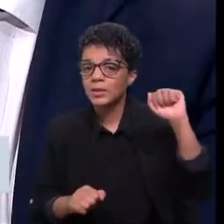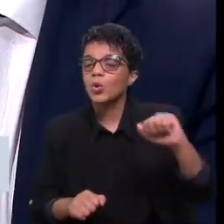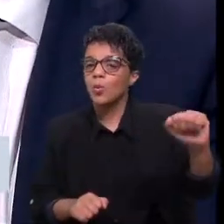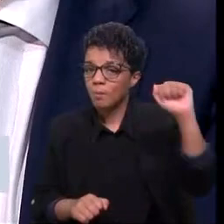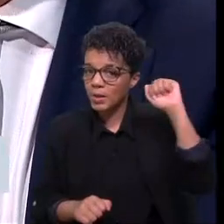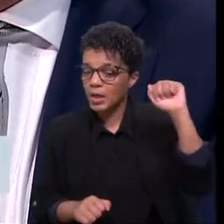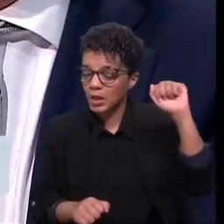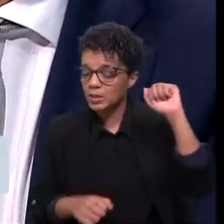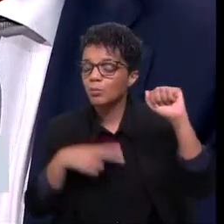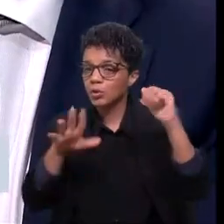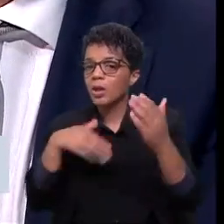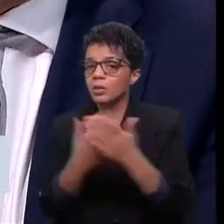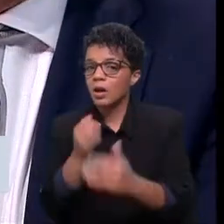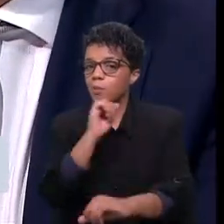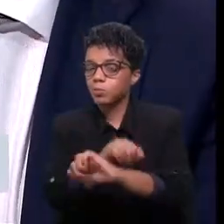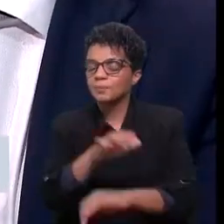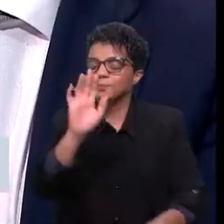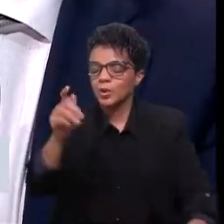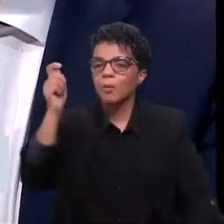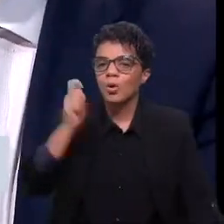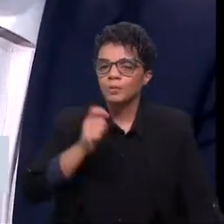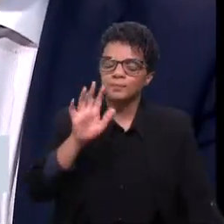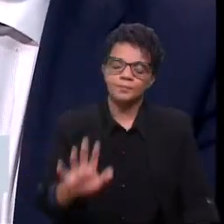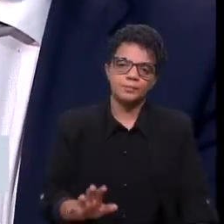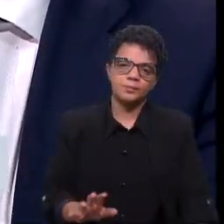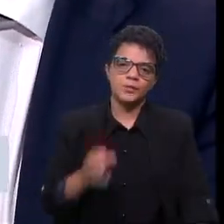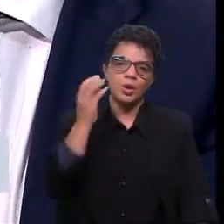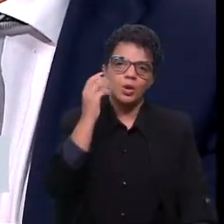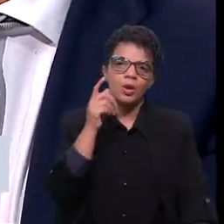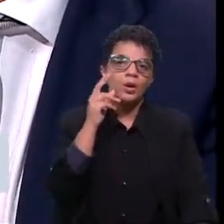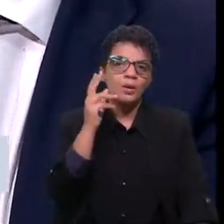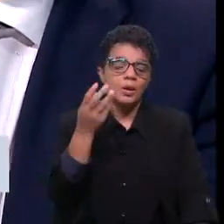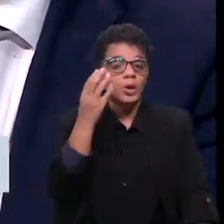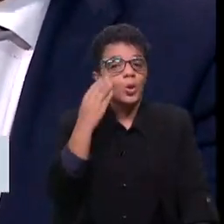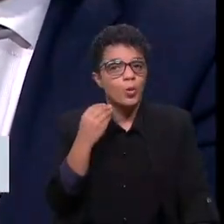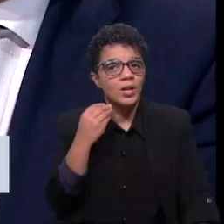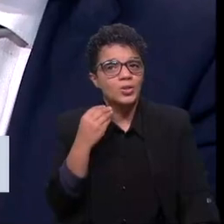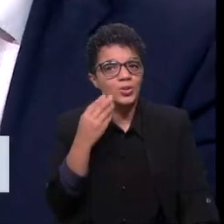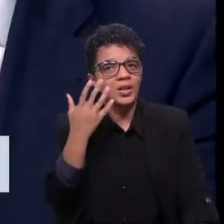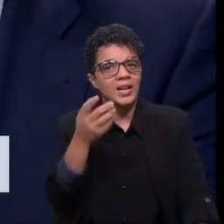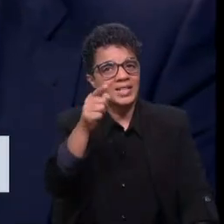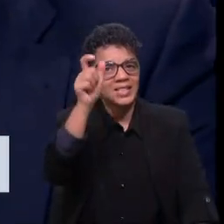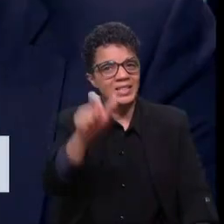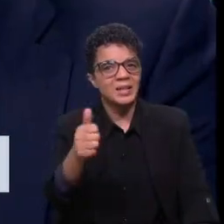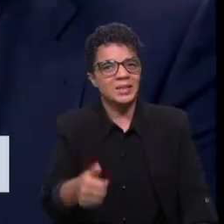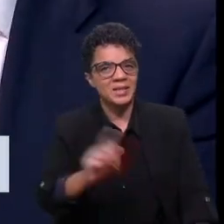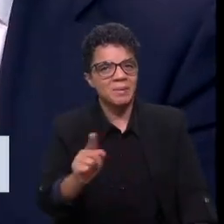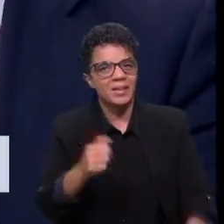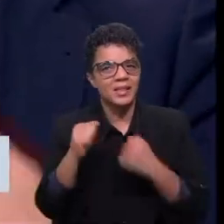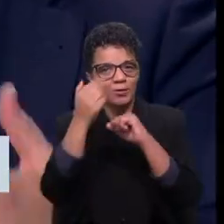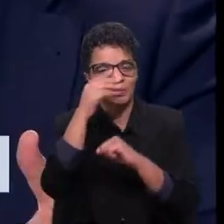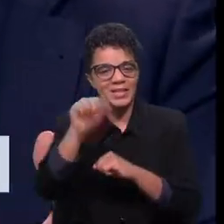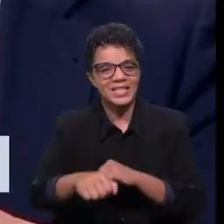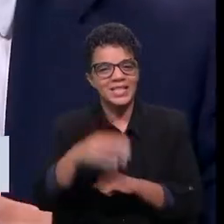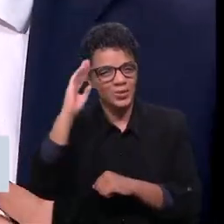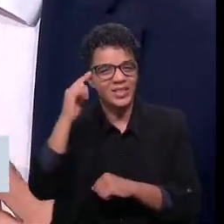monro mon monro Lu mon eu acho que interromper interromper assim não L fica bem parece Tá nervoso eu sei